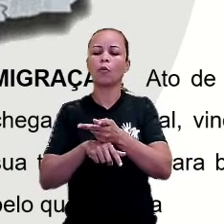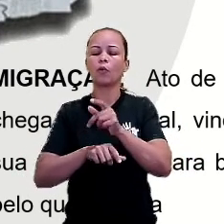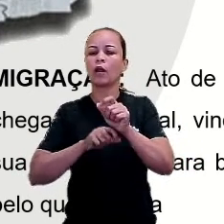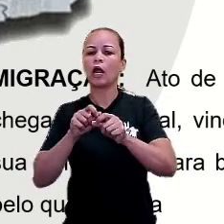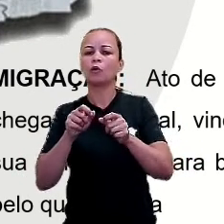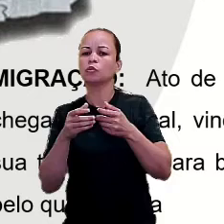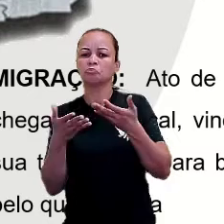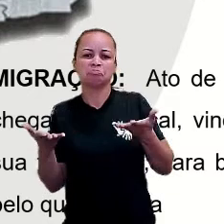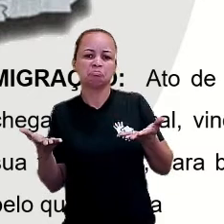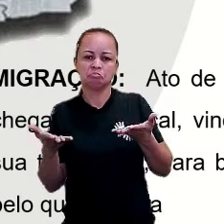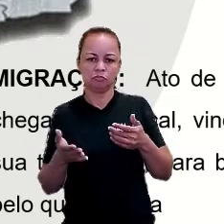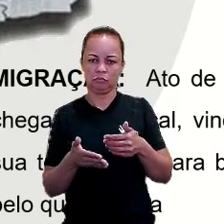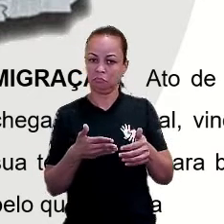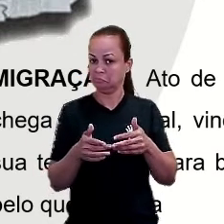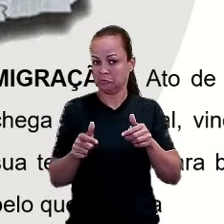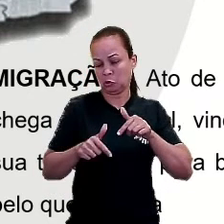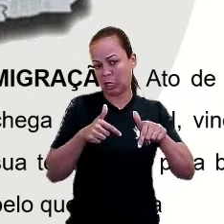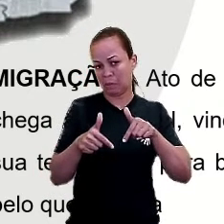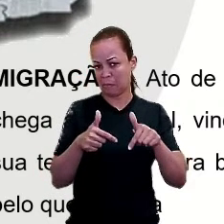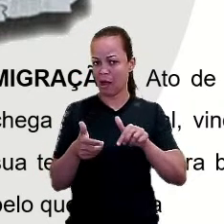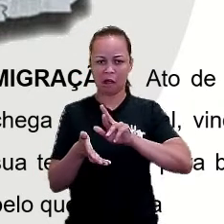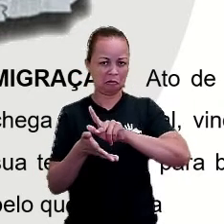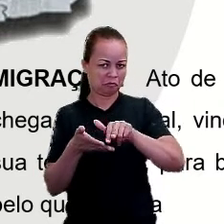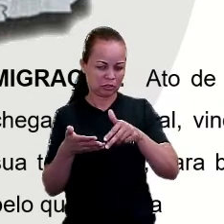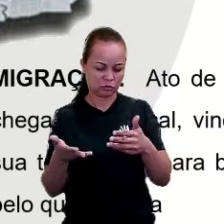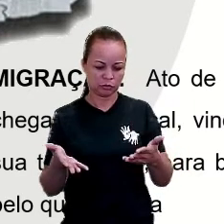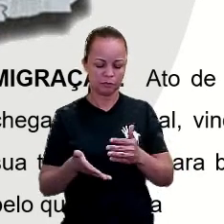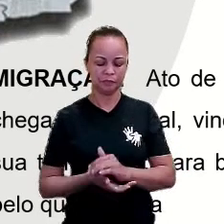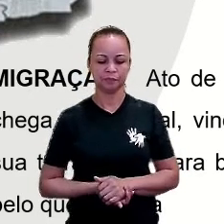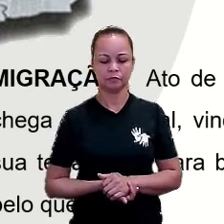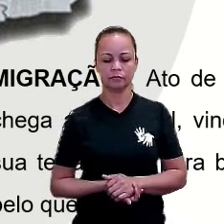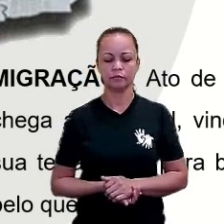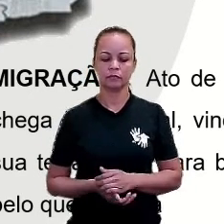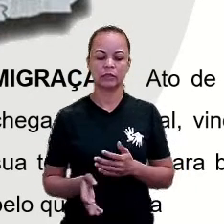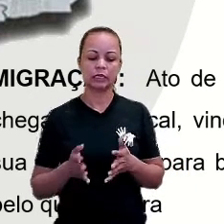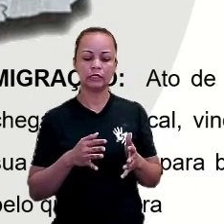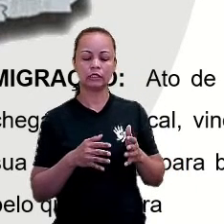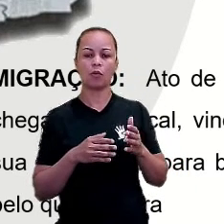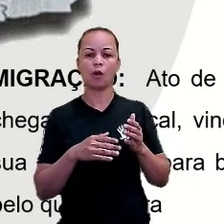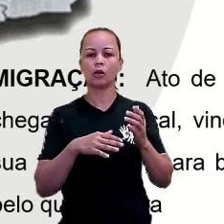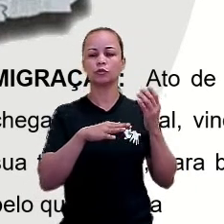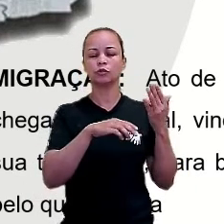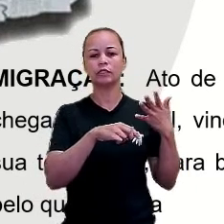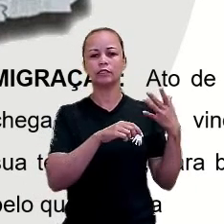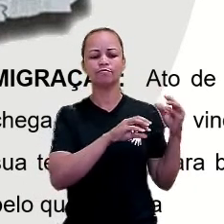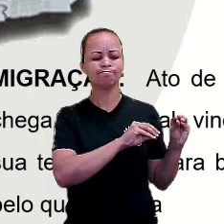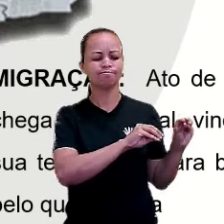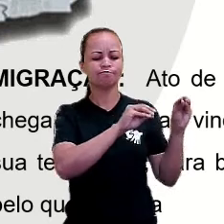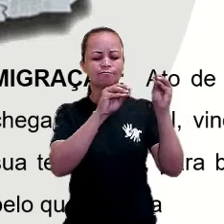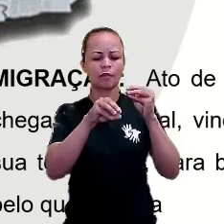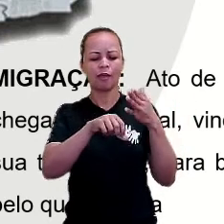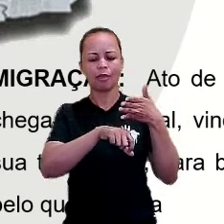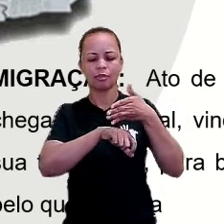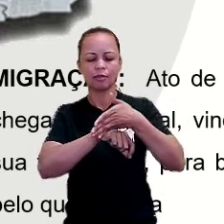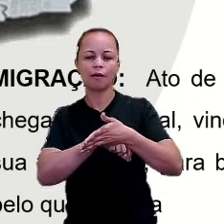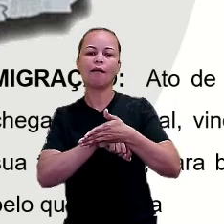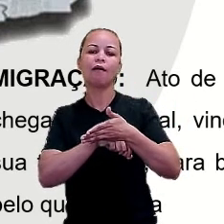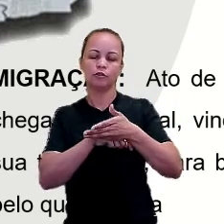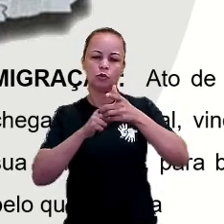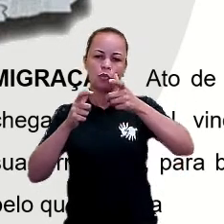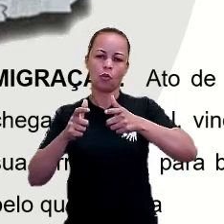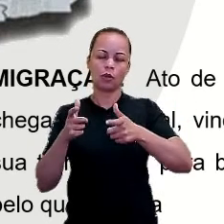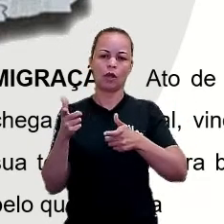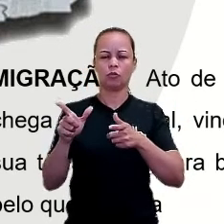que procura. Então, imigração é o ato de entrar. A gente escuta muito esse termo quando fala